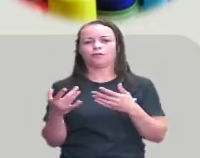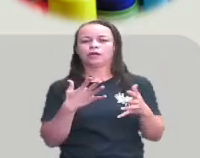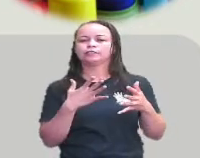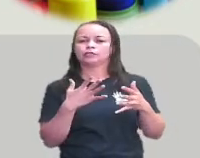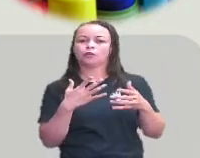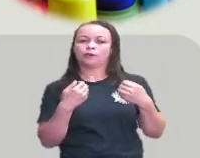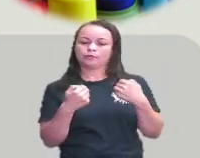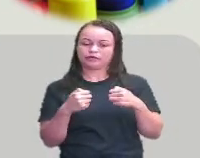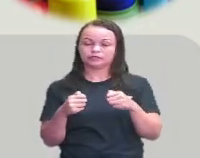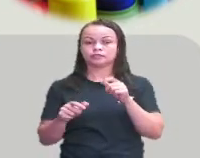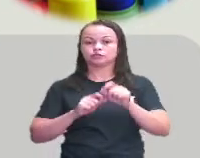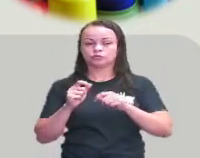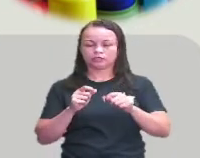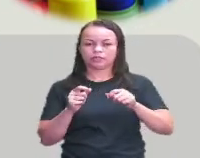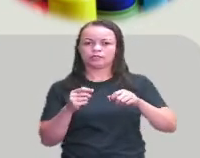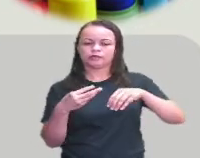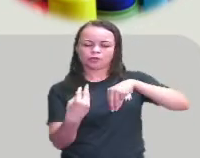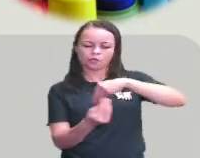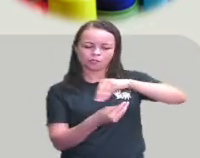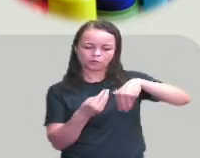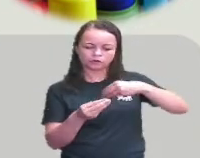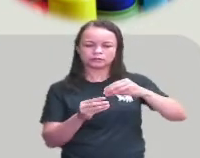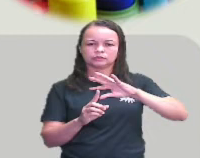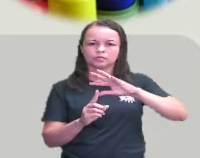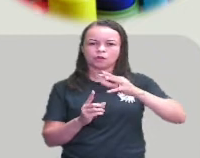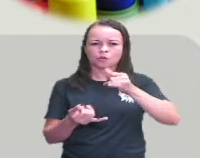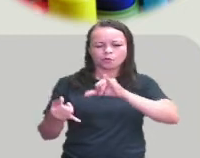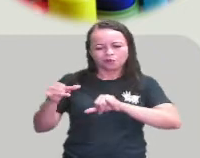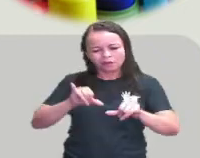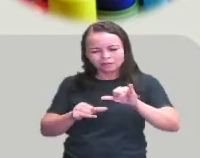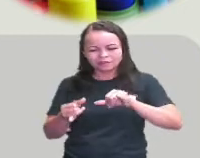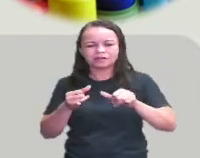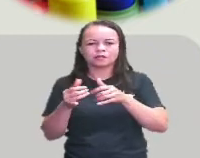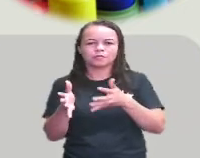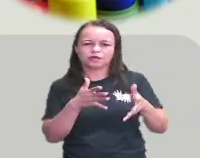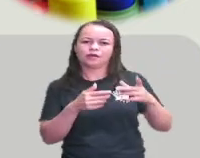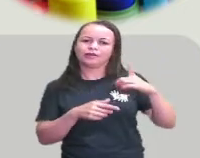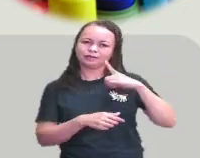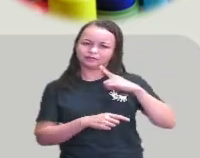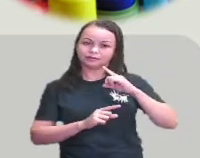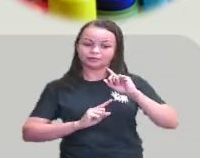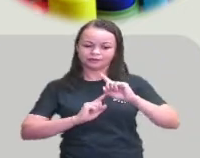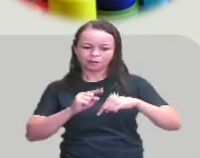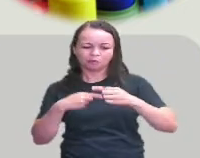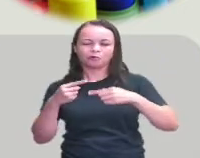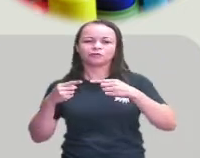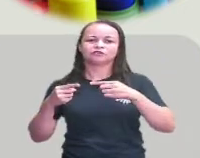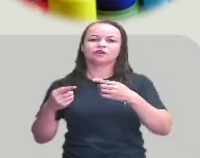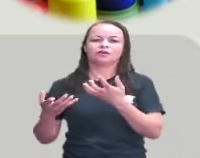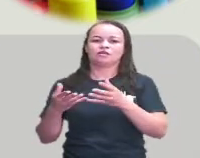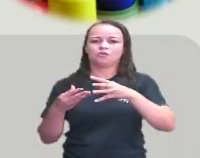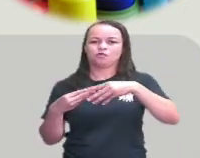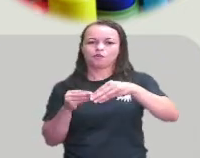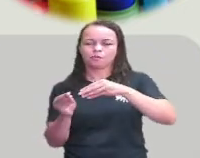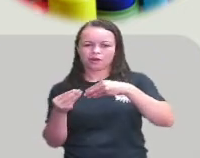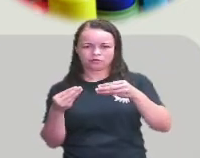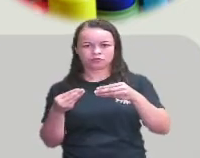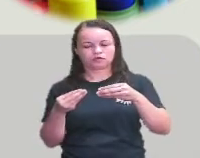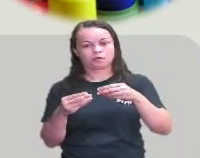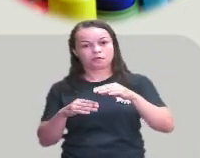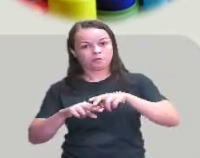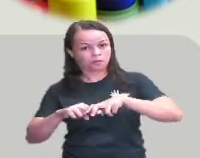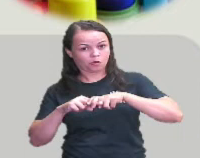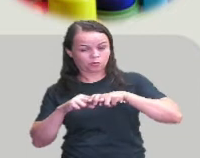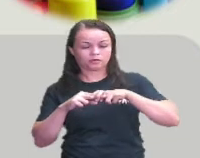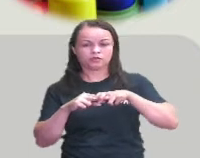ele prepare sua composição química para podermos ter o plástico. Por isso que o plástico, como posso